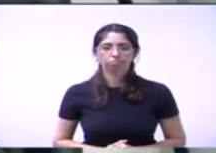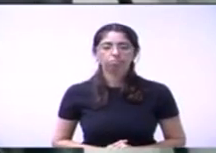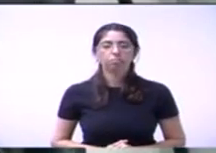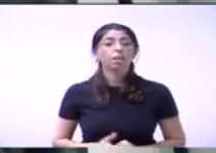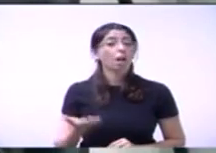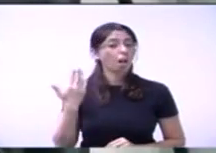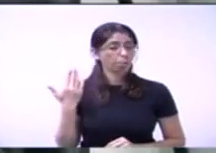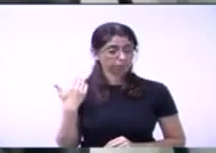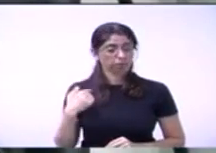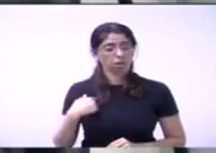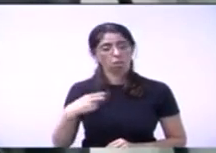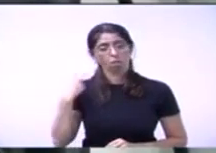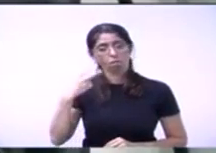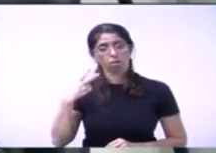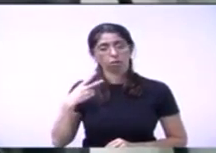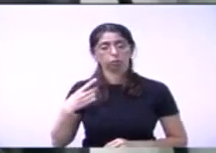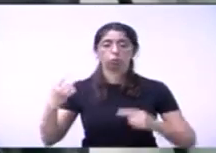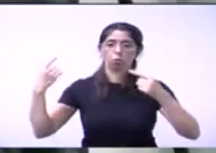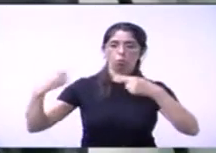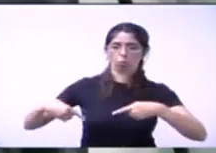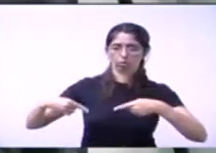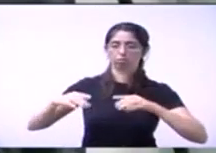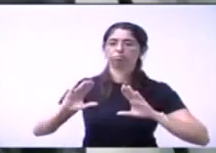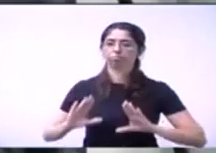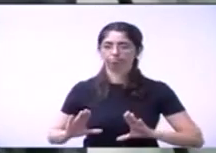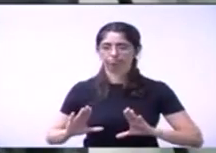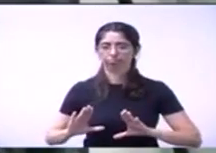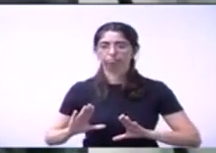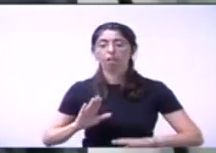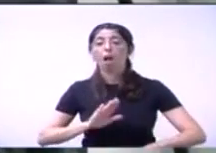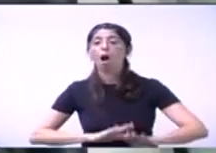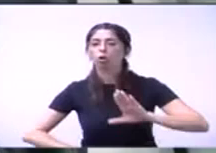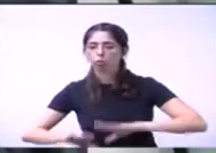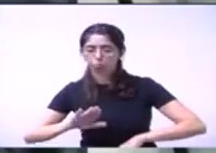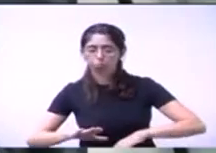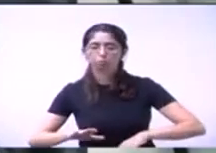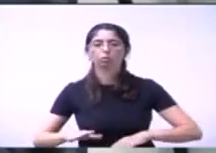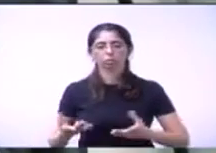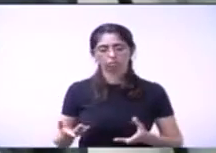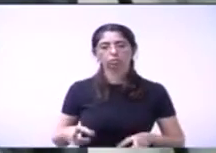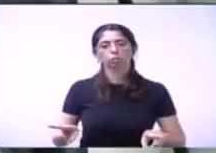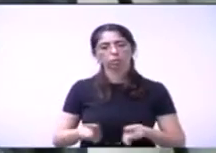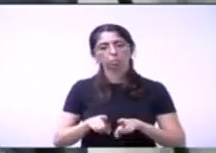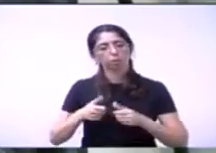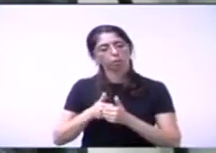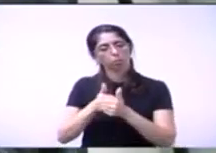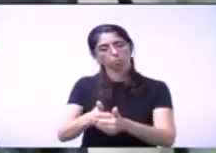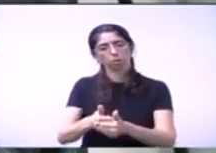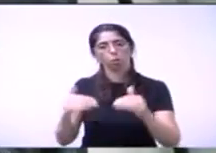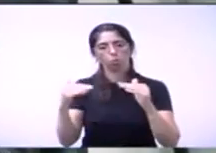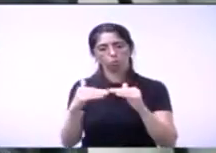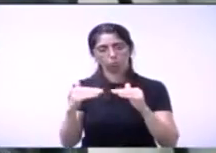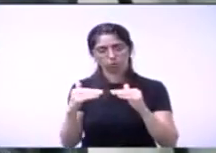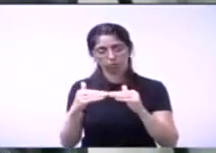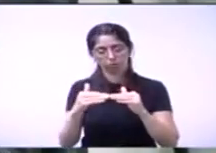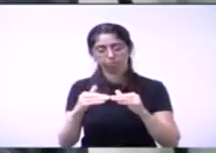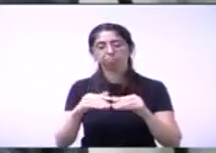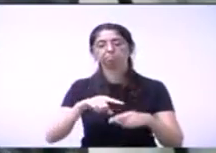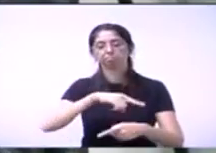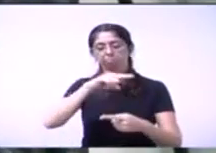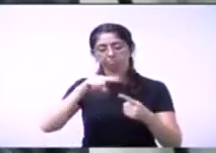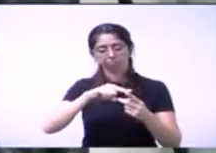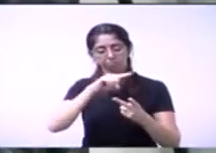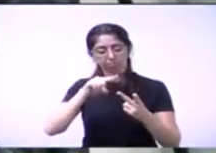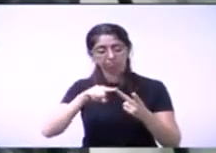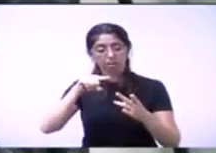oposição, fui vereador de situação, fui líder de governo até o